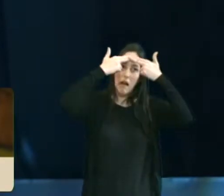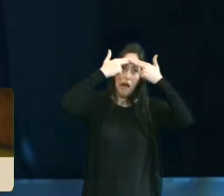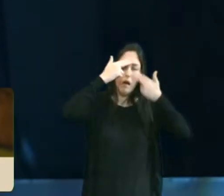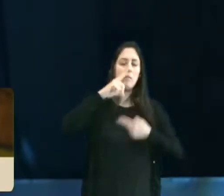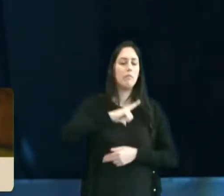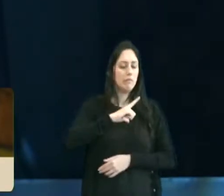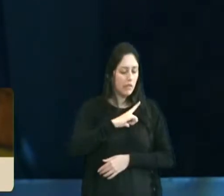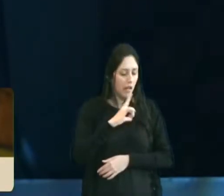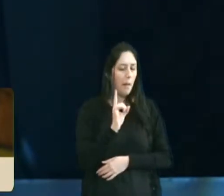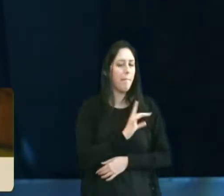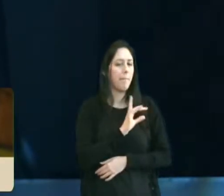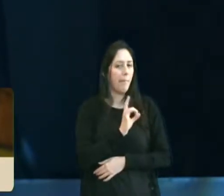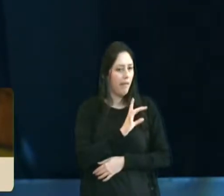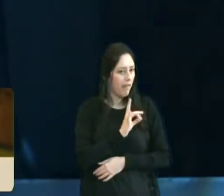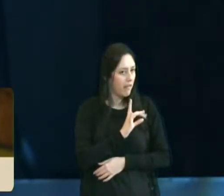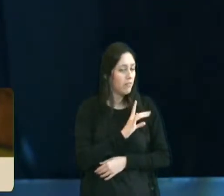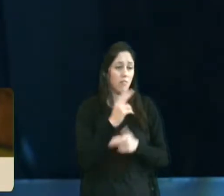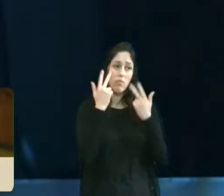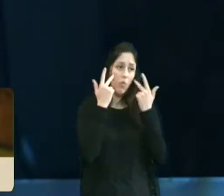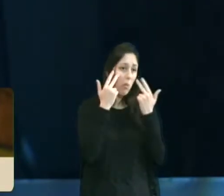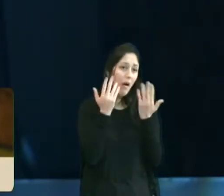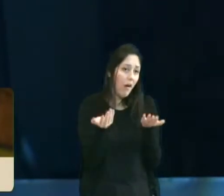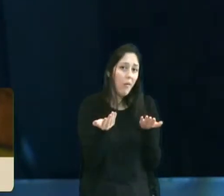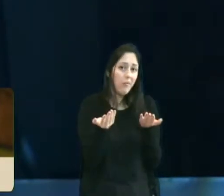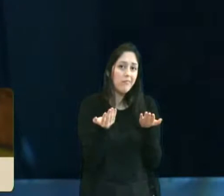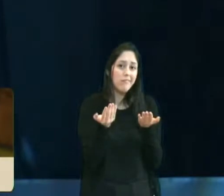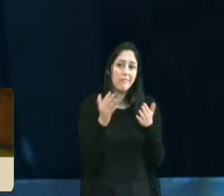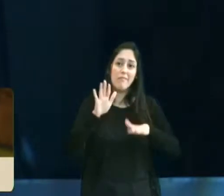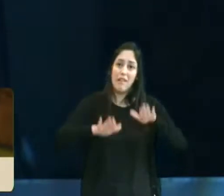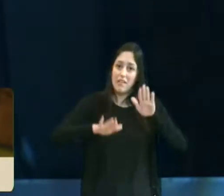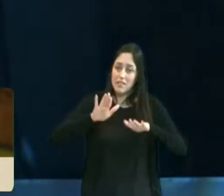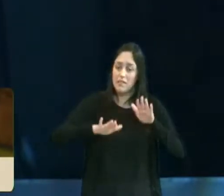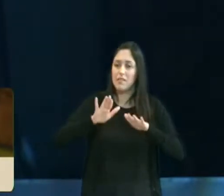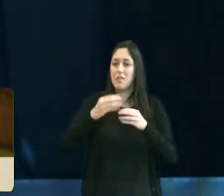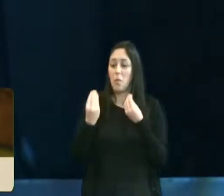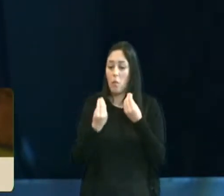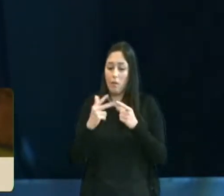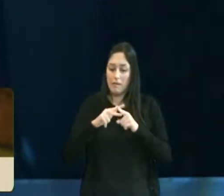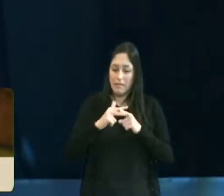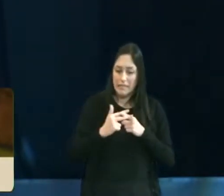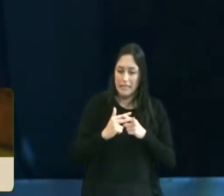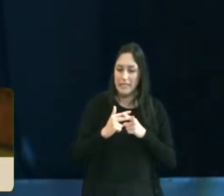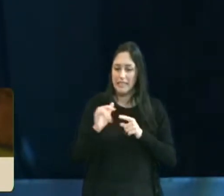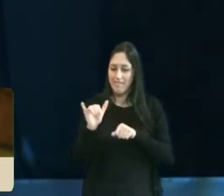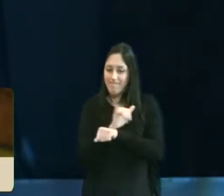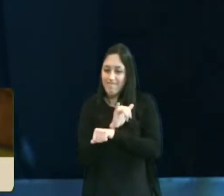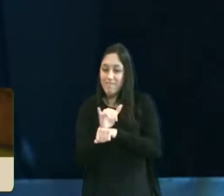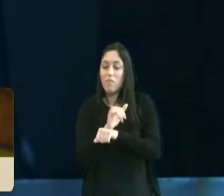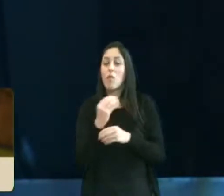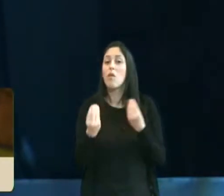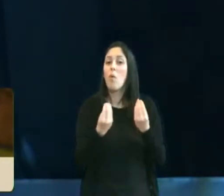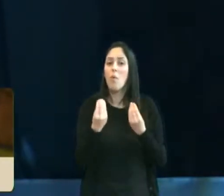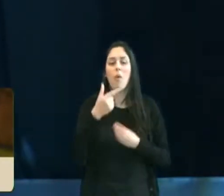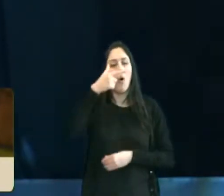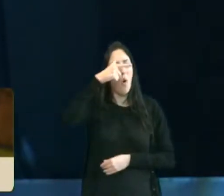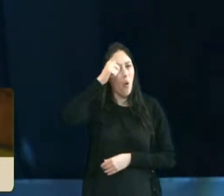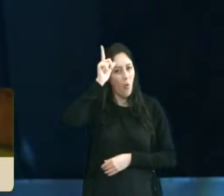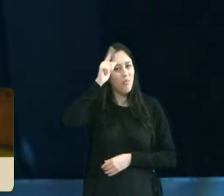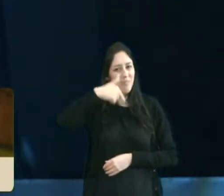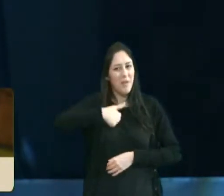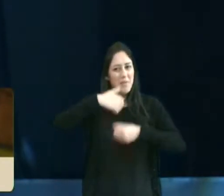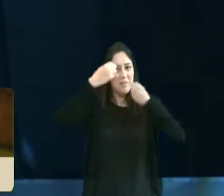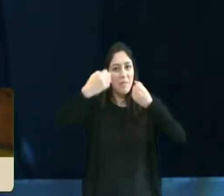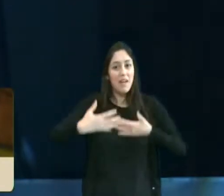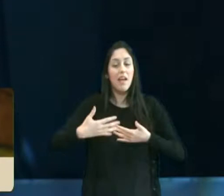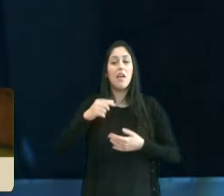a confissão, com os acertos, com os ajustes. E ontem eu falei sobre como que a gente